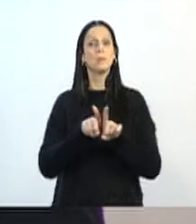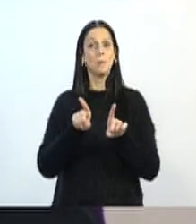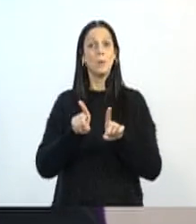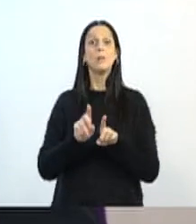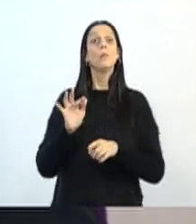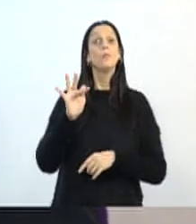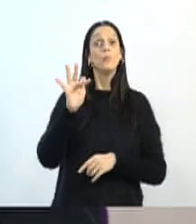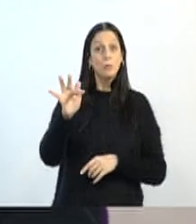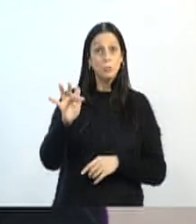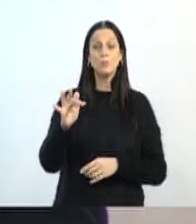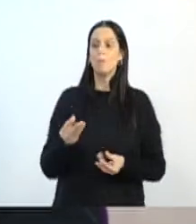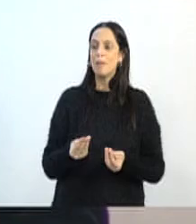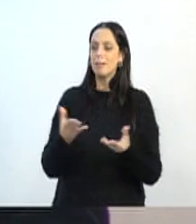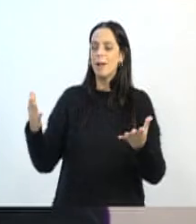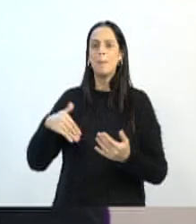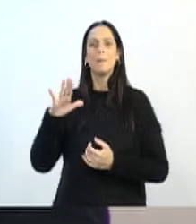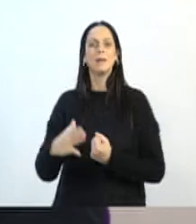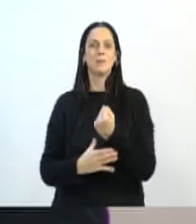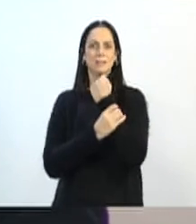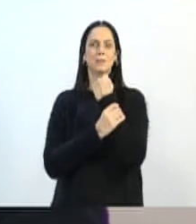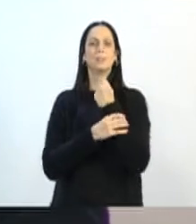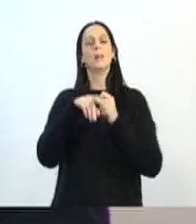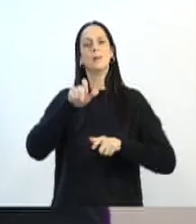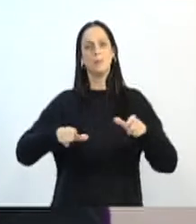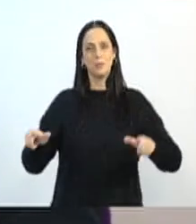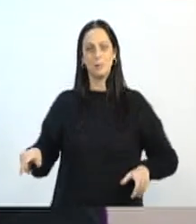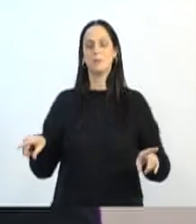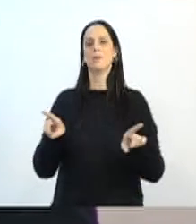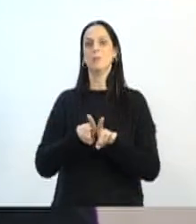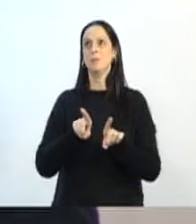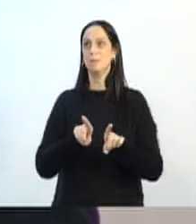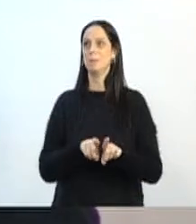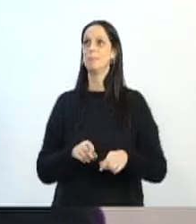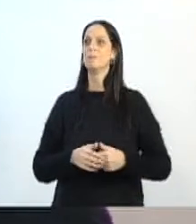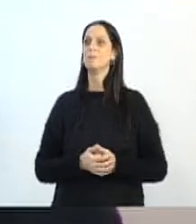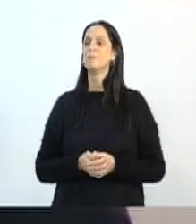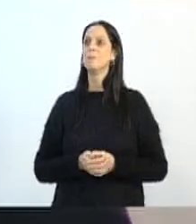futuro, para que dê mais segurança à população da nossa região. Obrigado, senhor presidente.